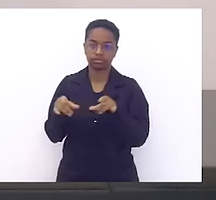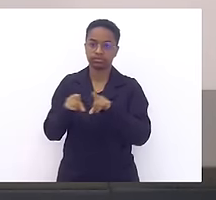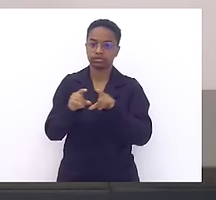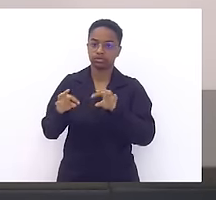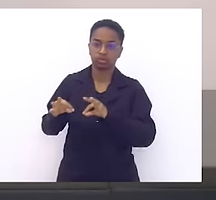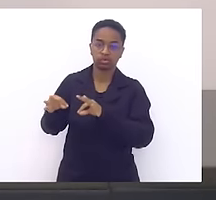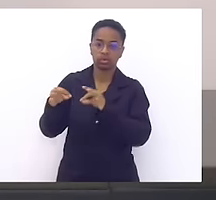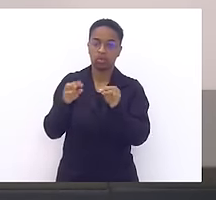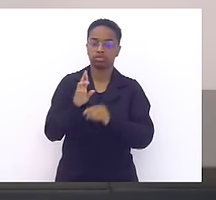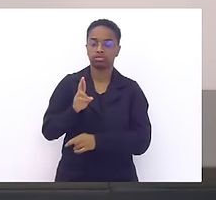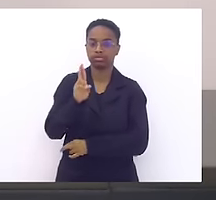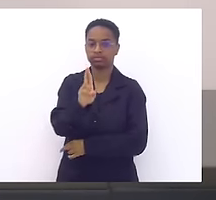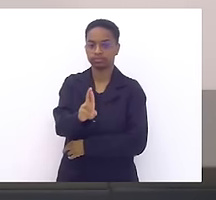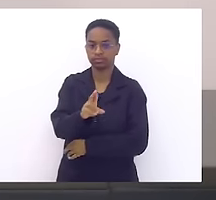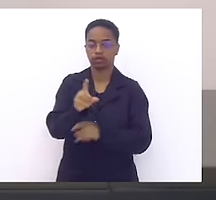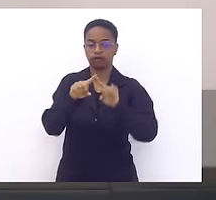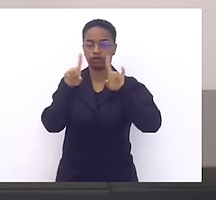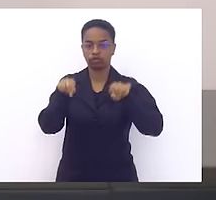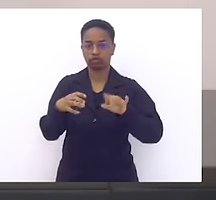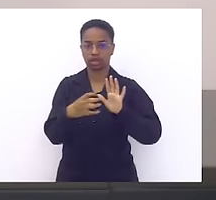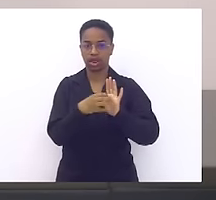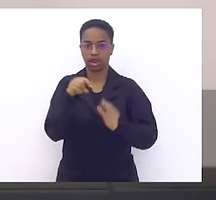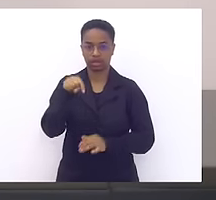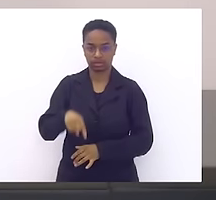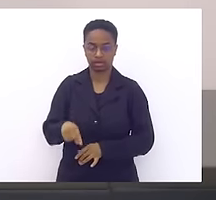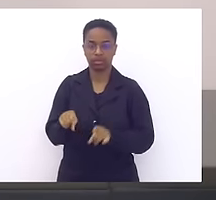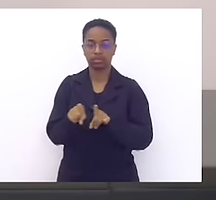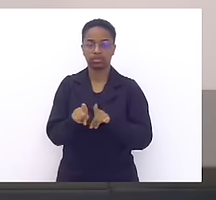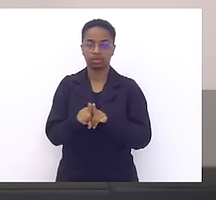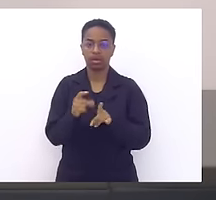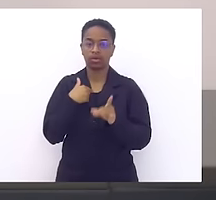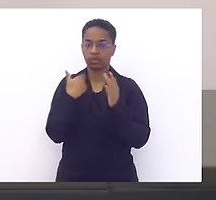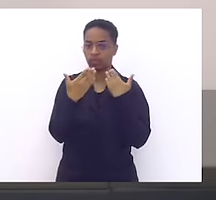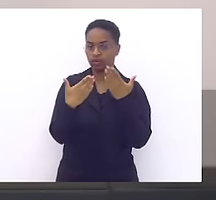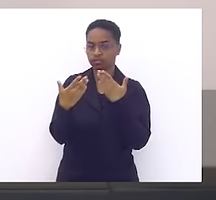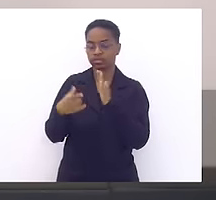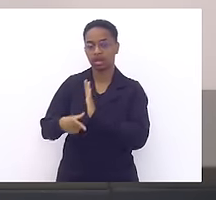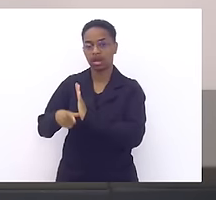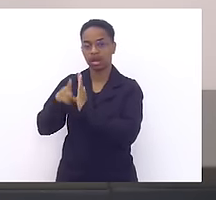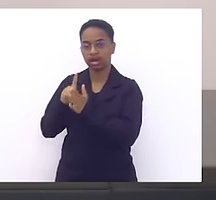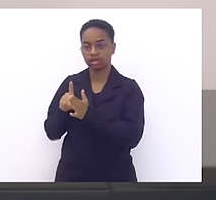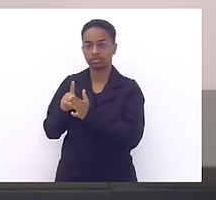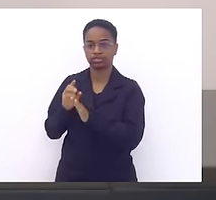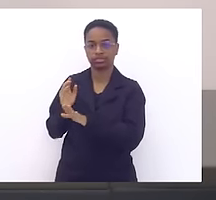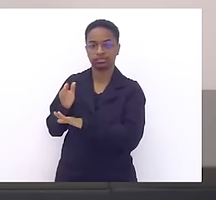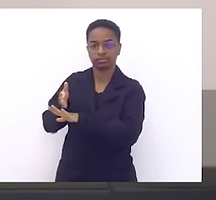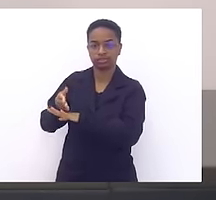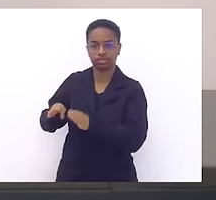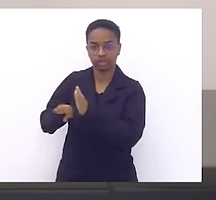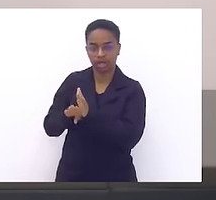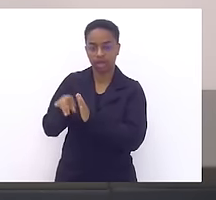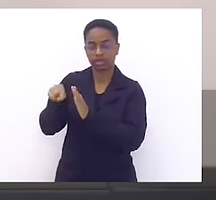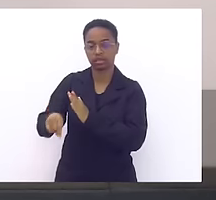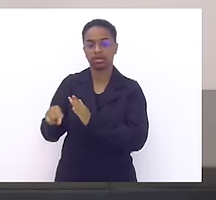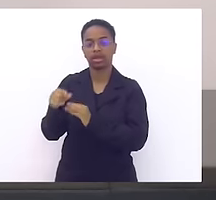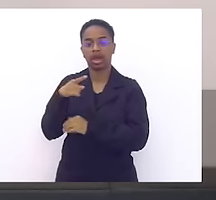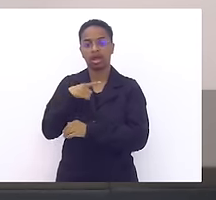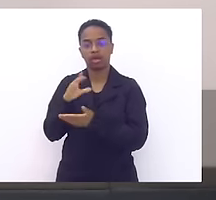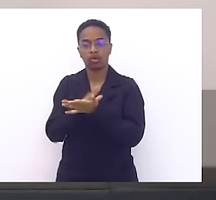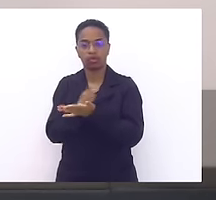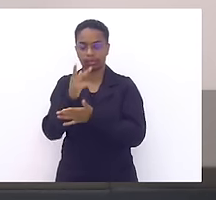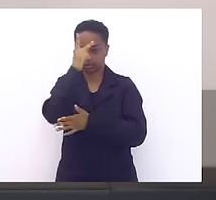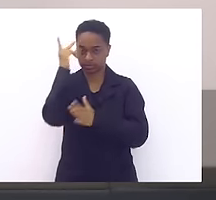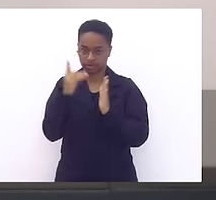todas as representações também de servidores que estão aqui presentes conversei antes de subir com alguns servidores do Detran que acompanham essa audiência